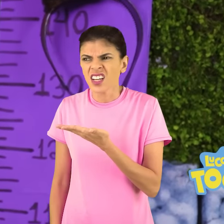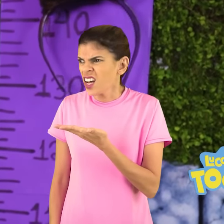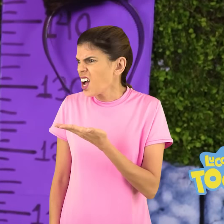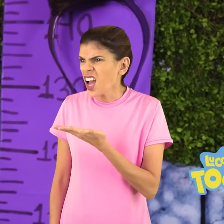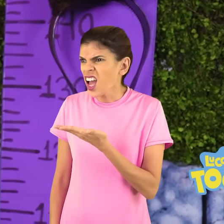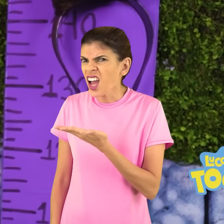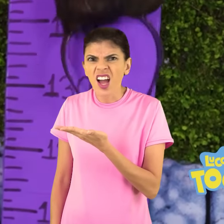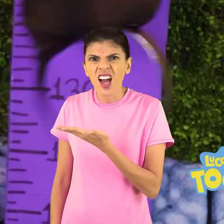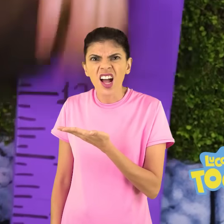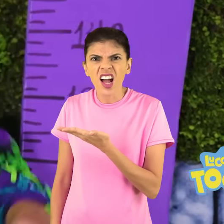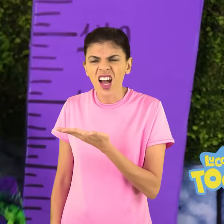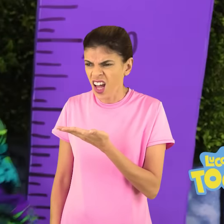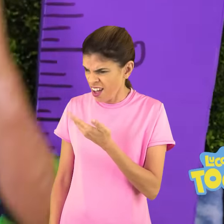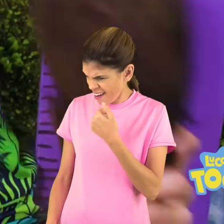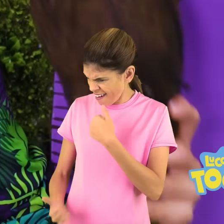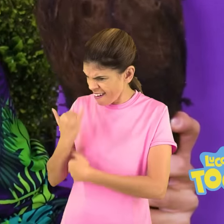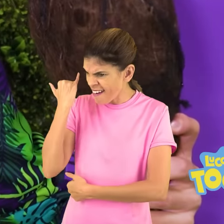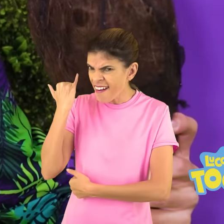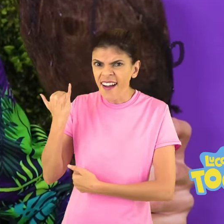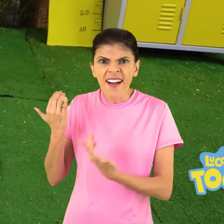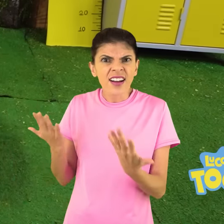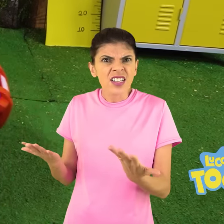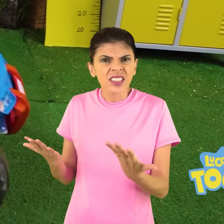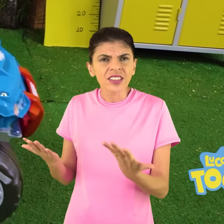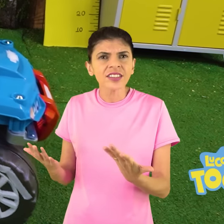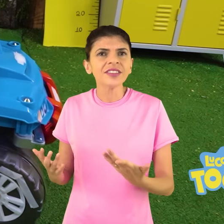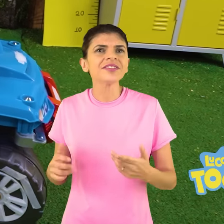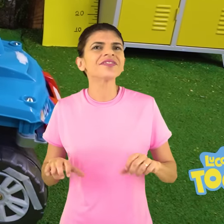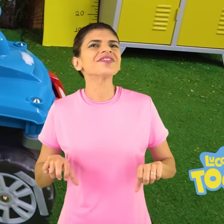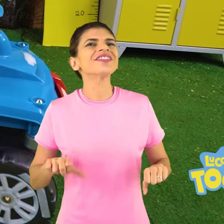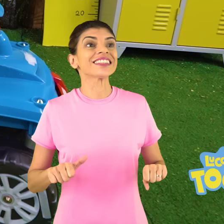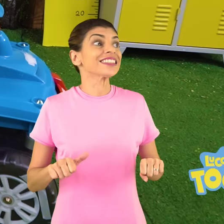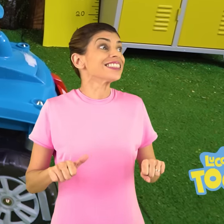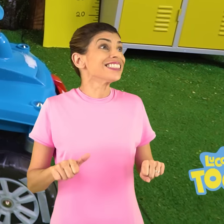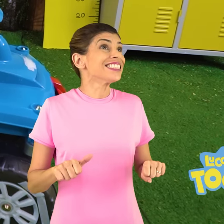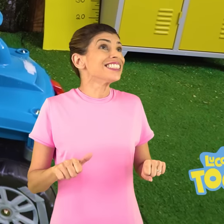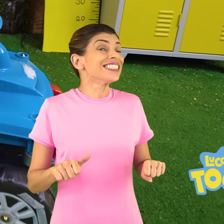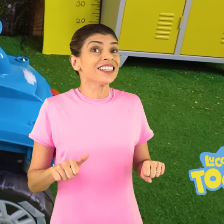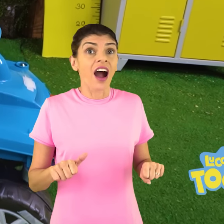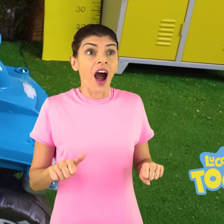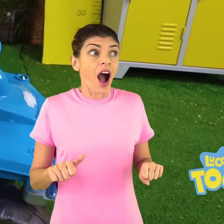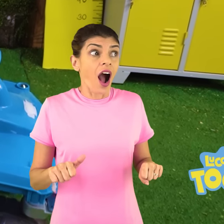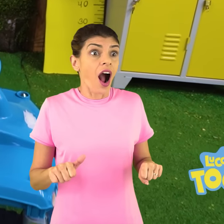Ei, você me enganou Você me